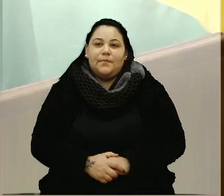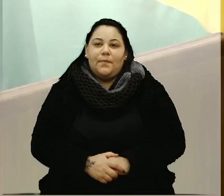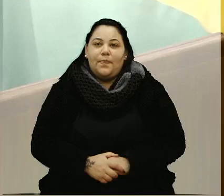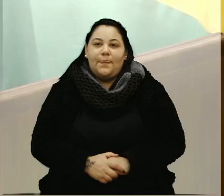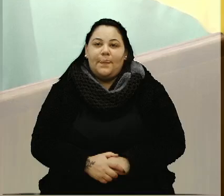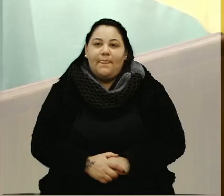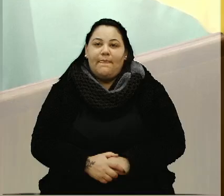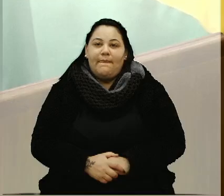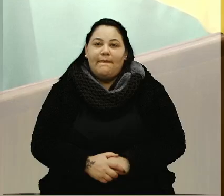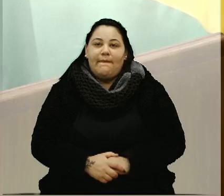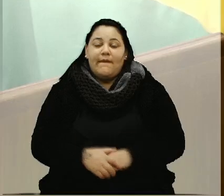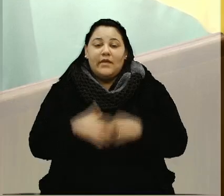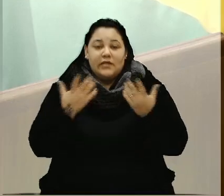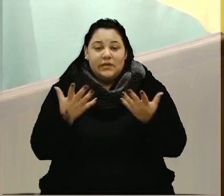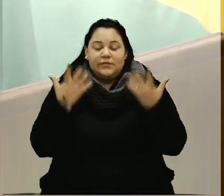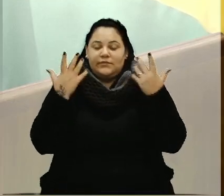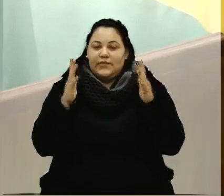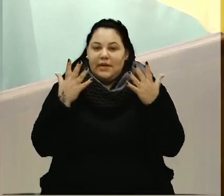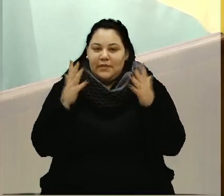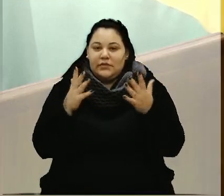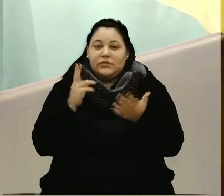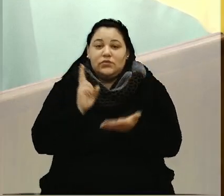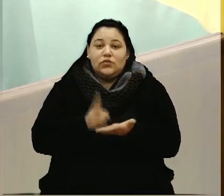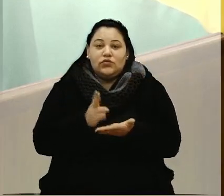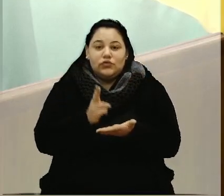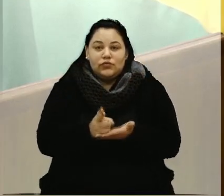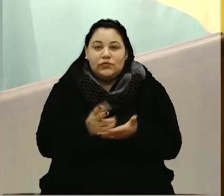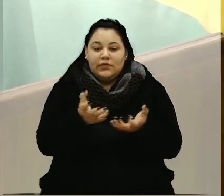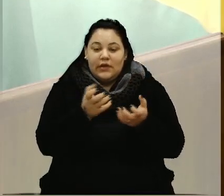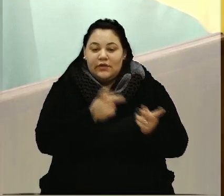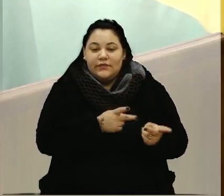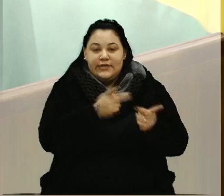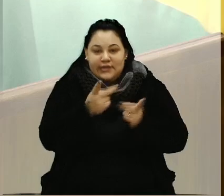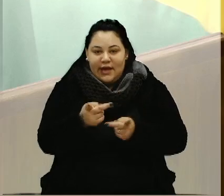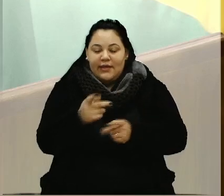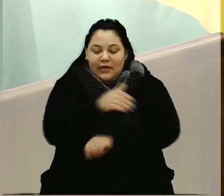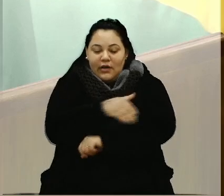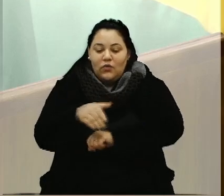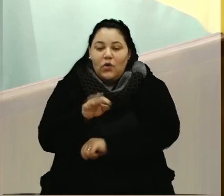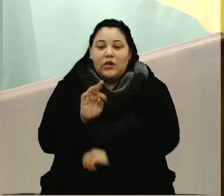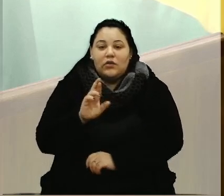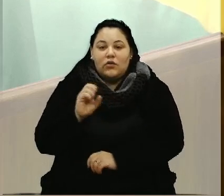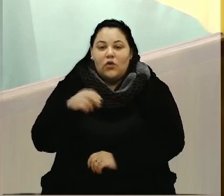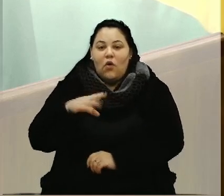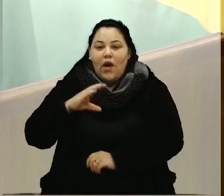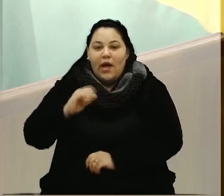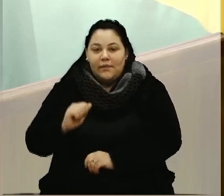Então, parabéns, continuem, eu quero visitar ali na Tronca.